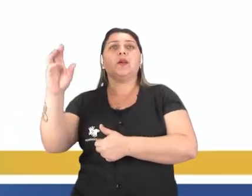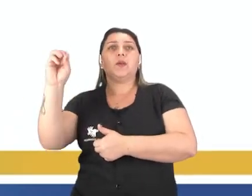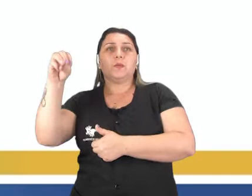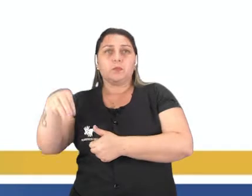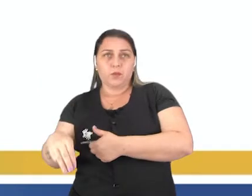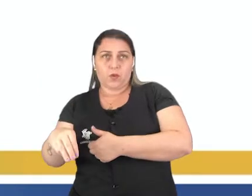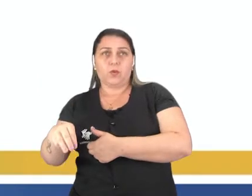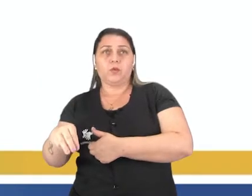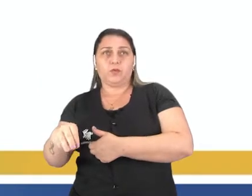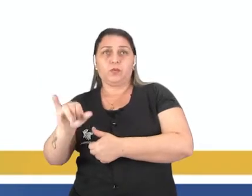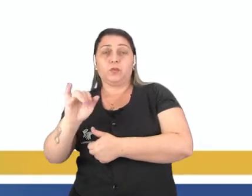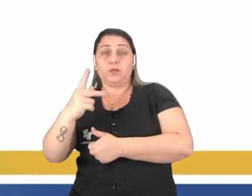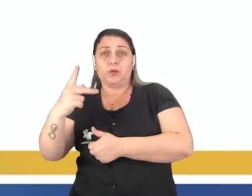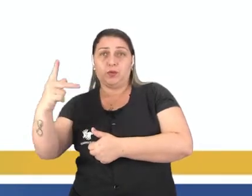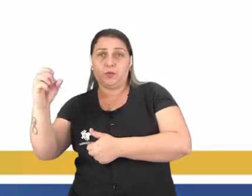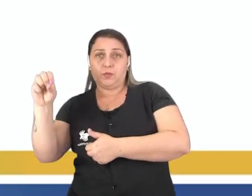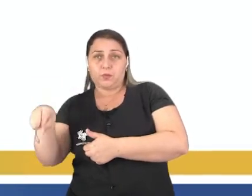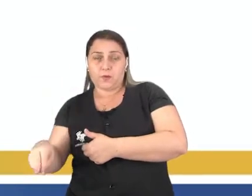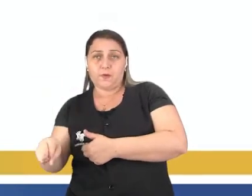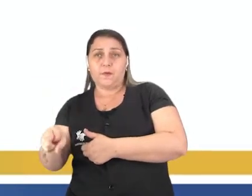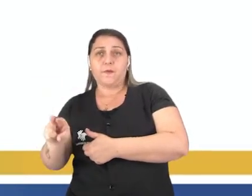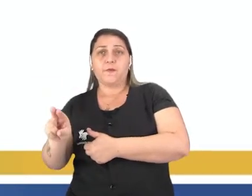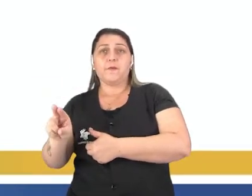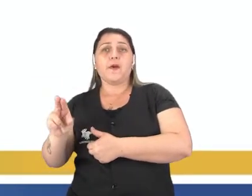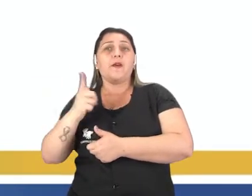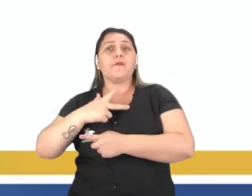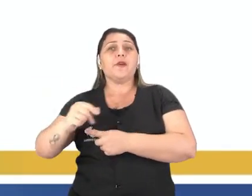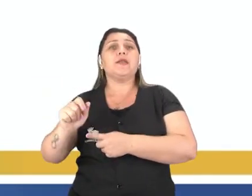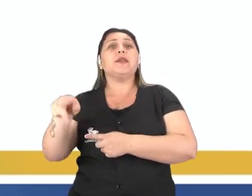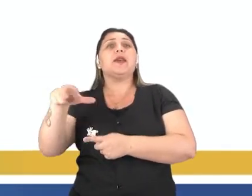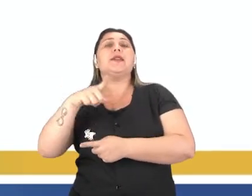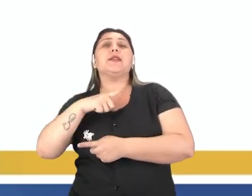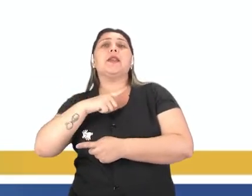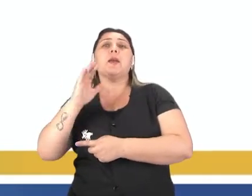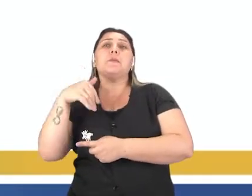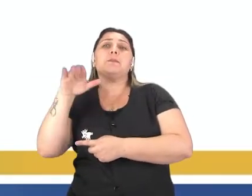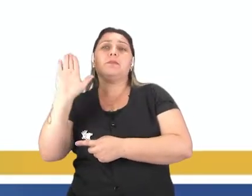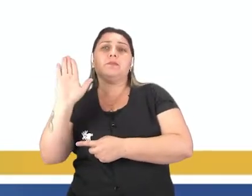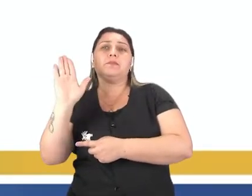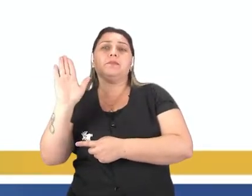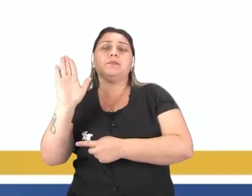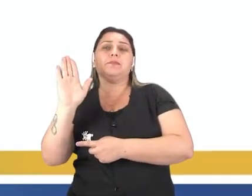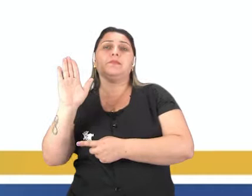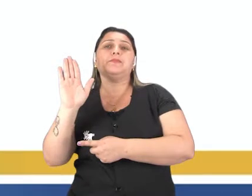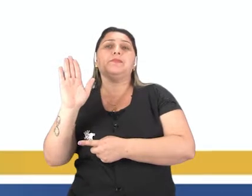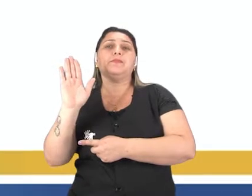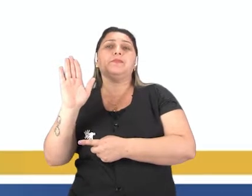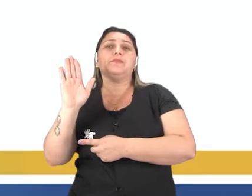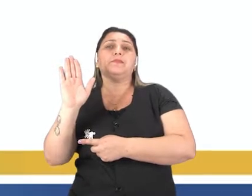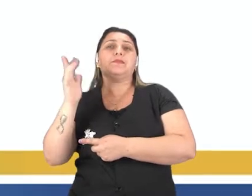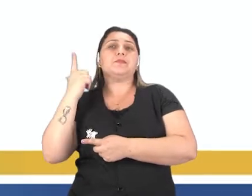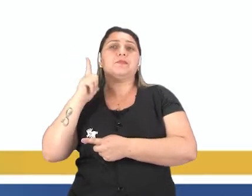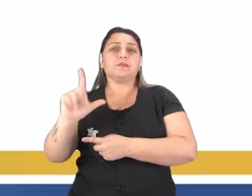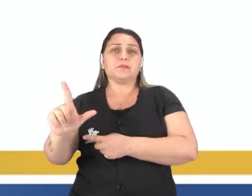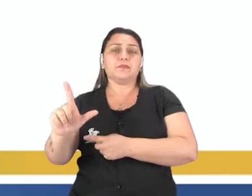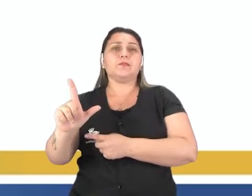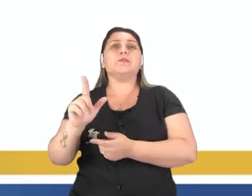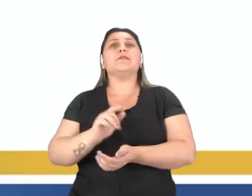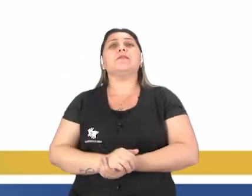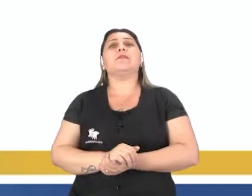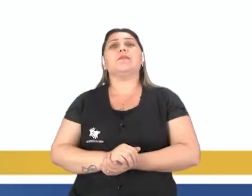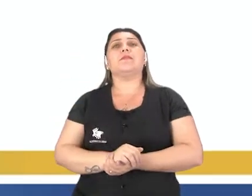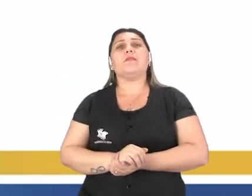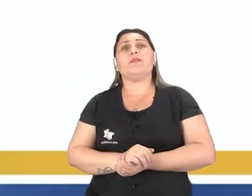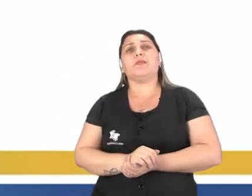tiver mais vantagens, né? Aí a gente vai ver um pouquinho sobre as pontuações no judô. O objetivo é conseguir ganhar a luta, obviamente,